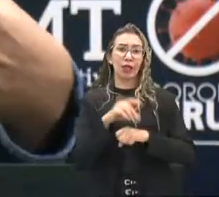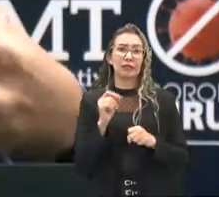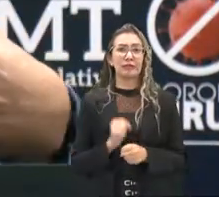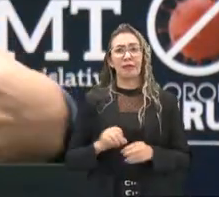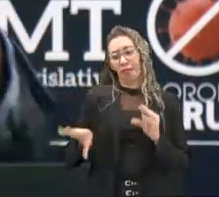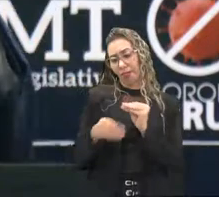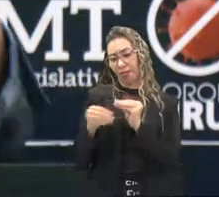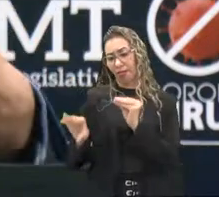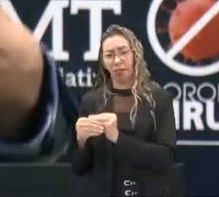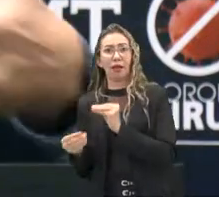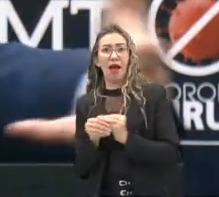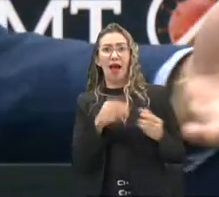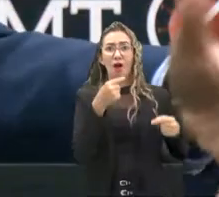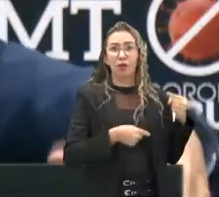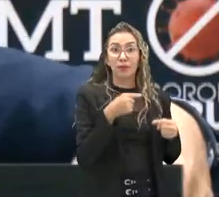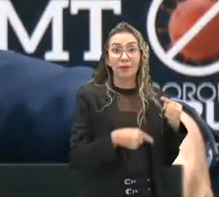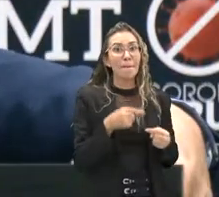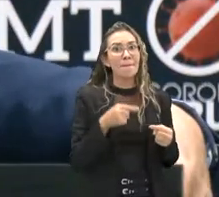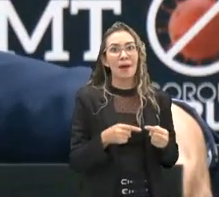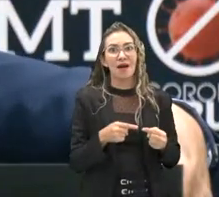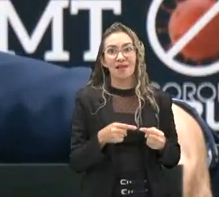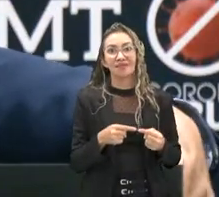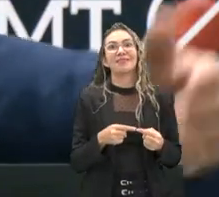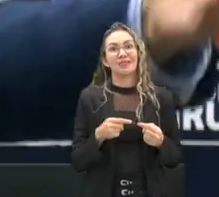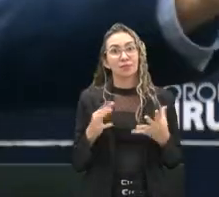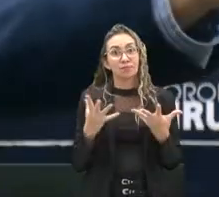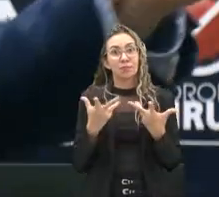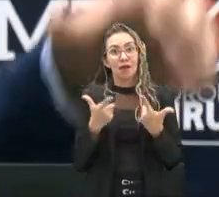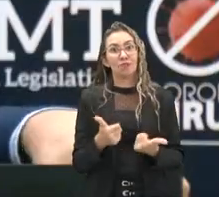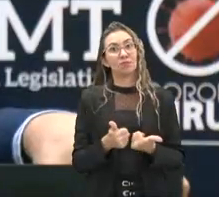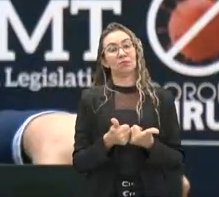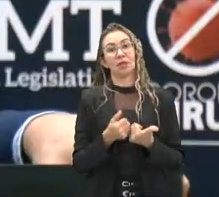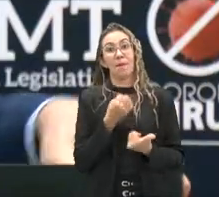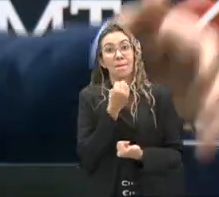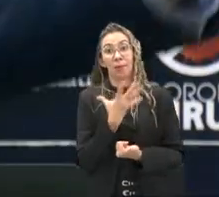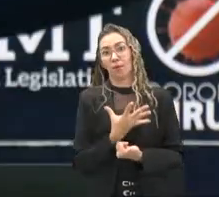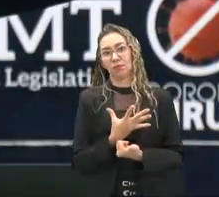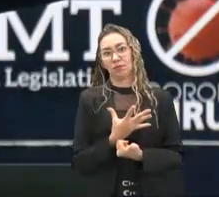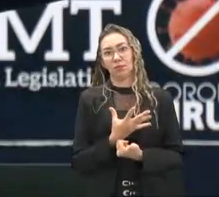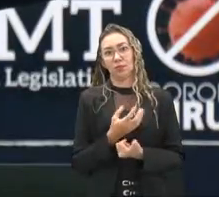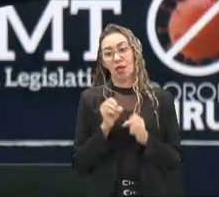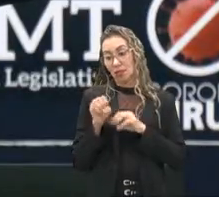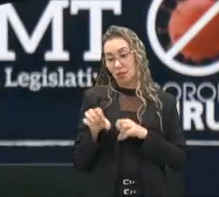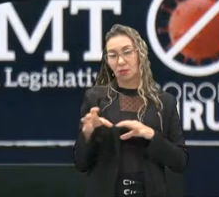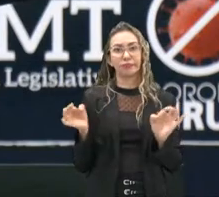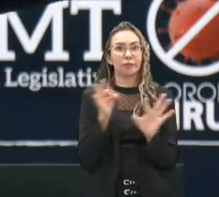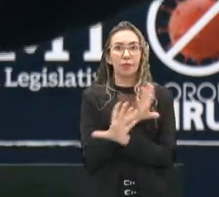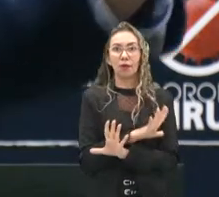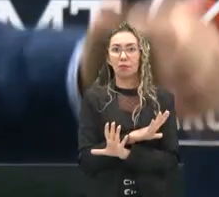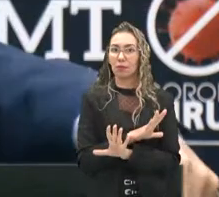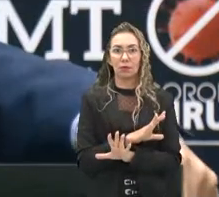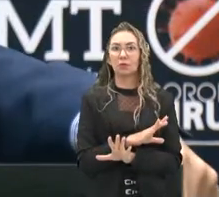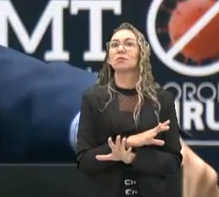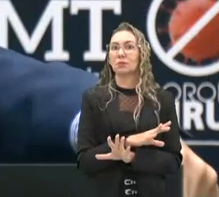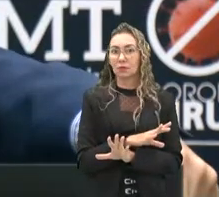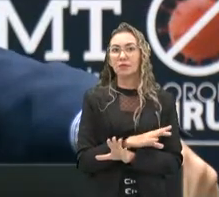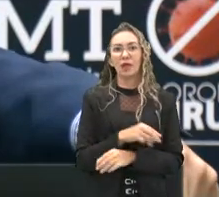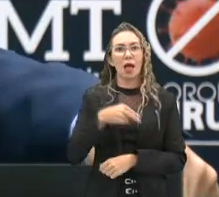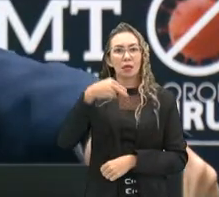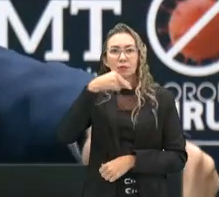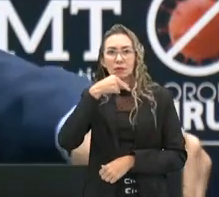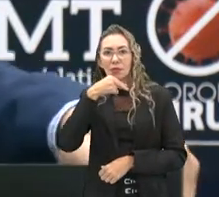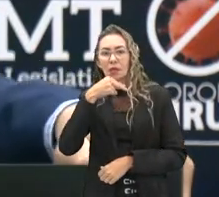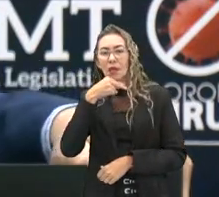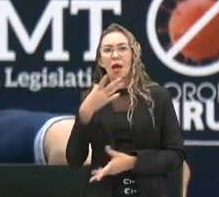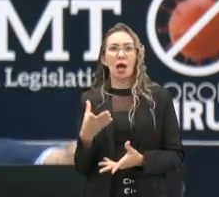que enriquece, que ensina e que aprende, acabou. Então, que Vossa Senhoria, neto do Filinto